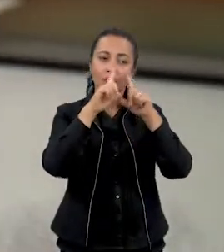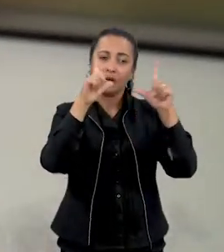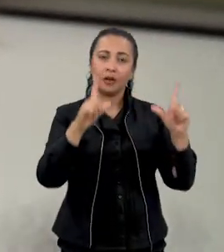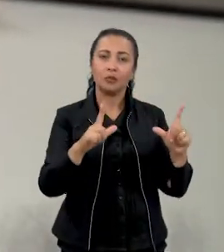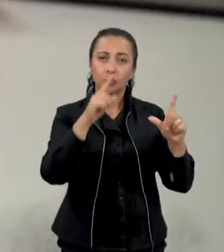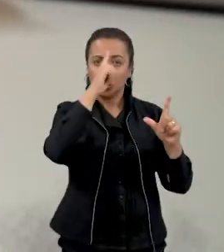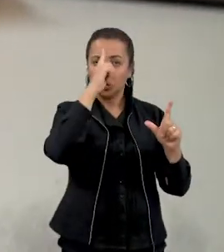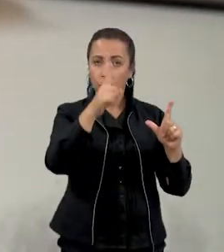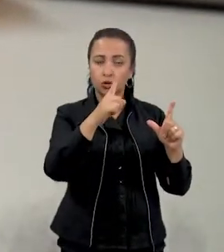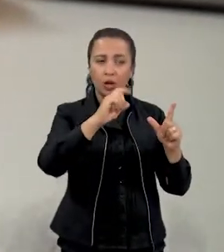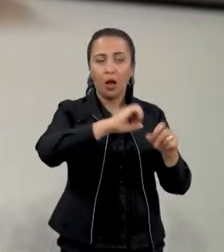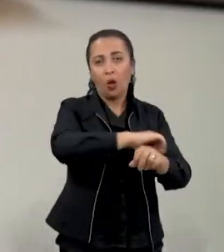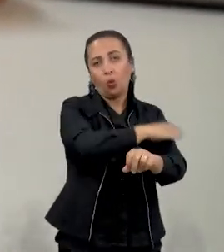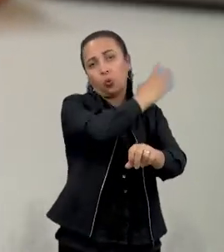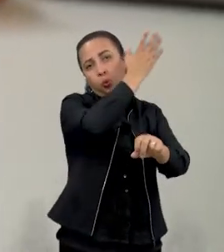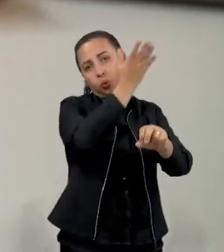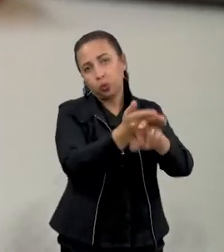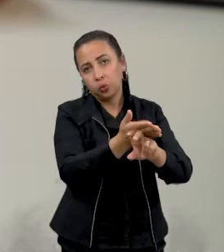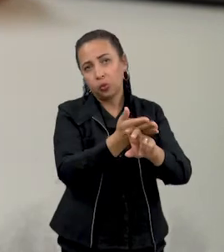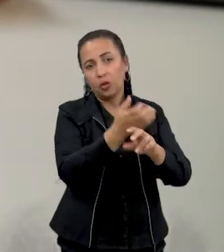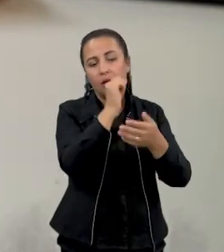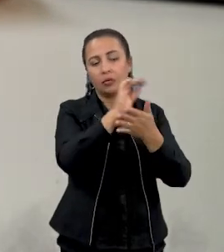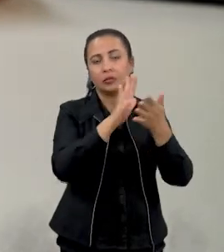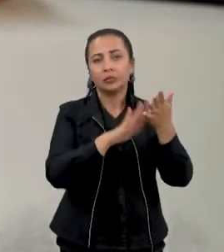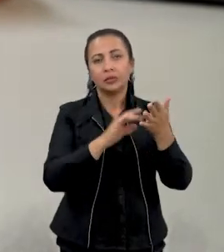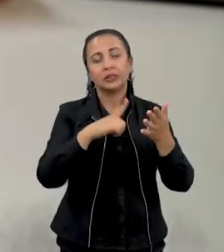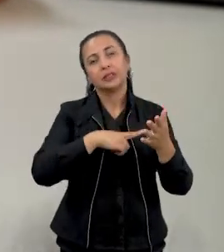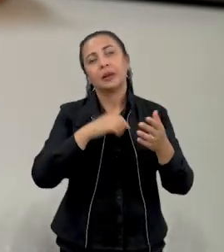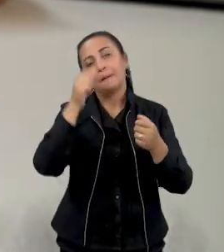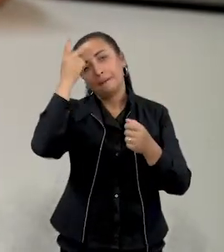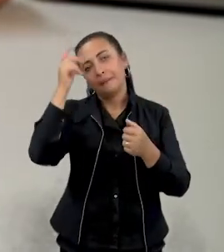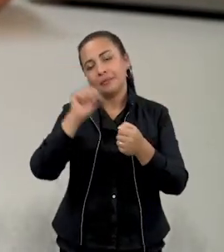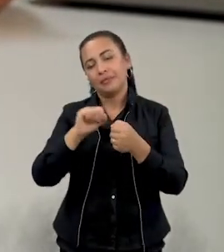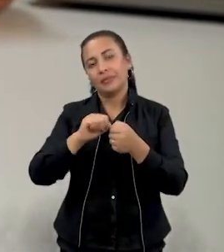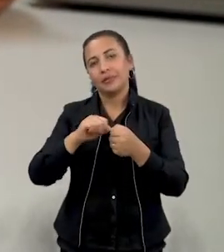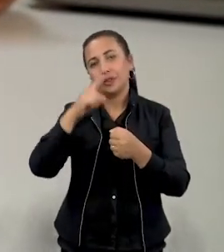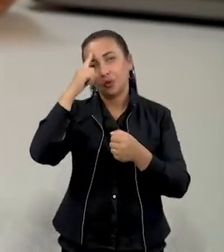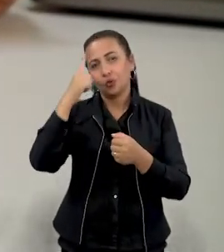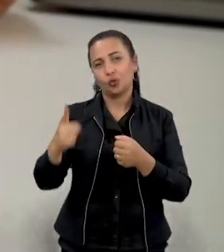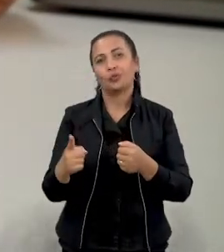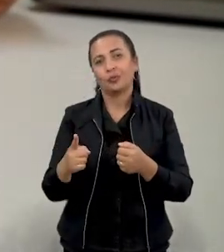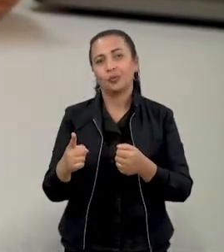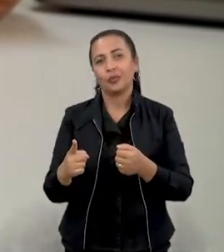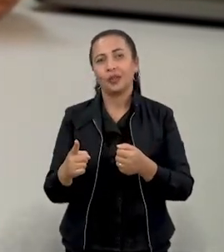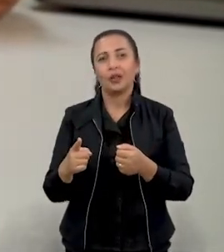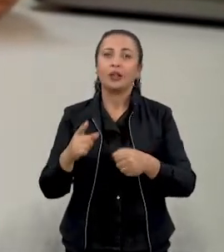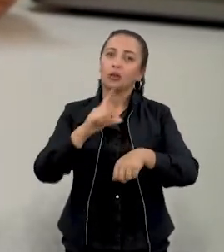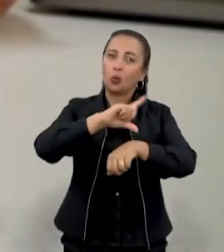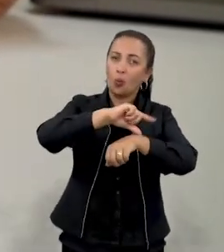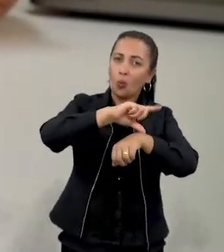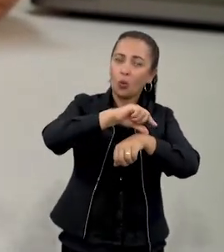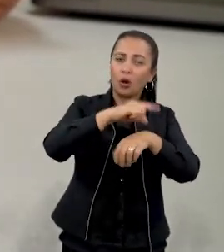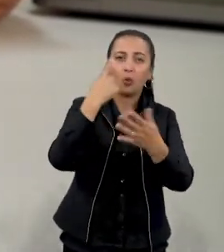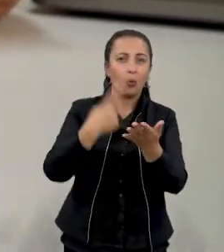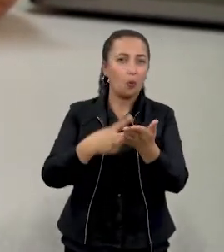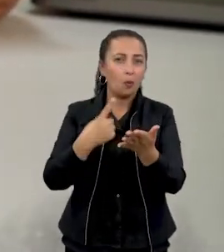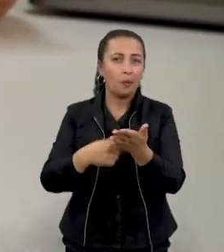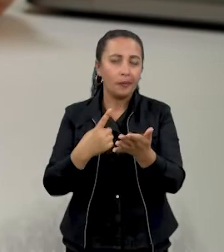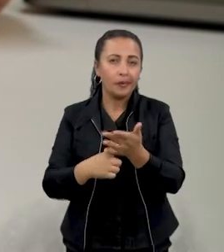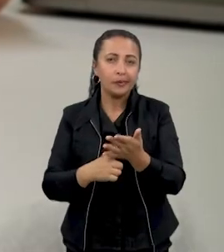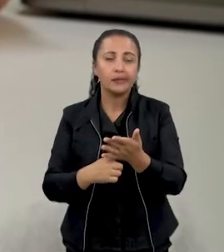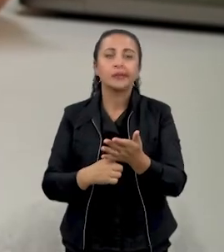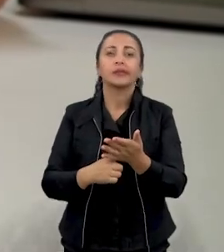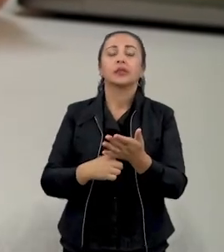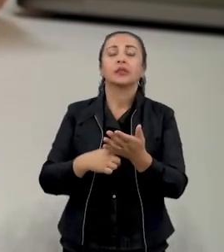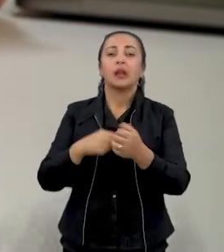exemplo, o cronograma diário da criança, com as atividades que a criança tem a fazer naquele dia, e onde ele consegue ver o horário agendado, o